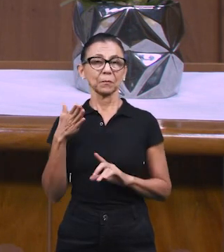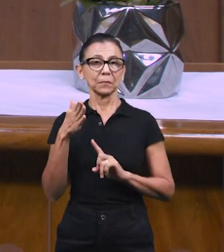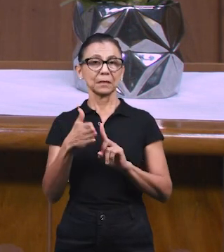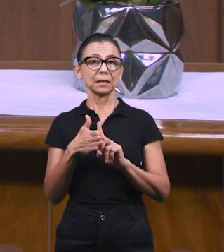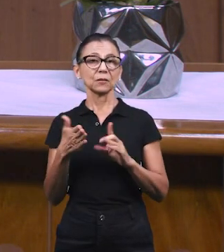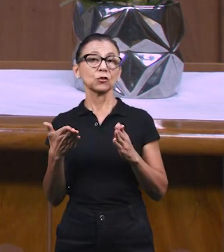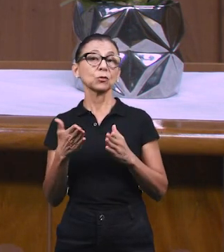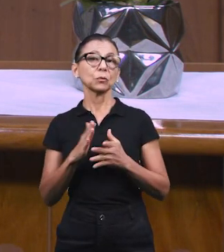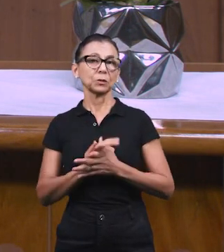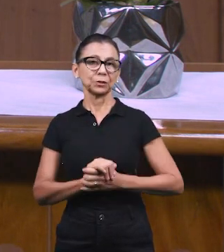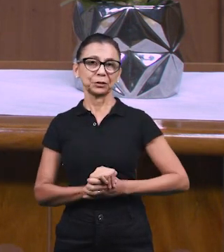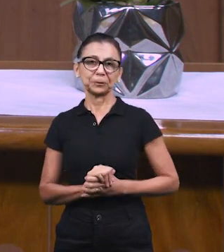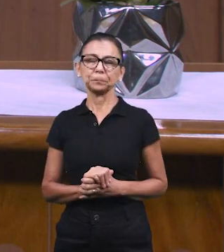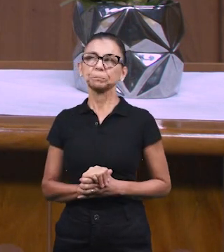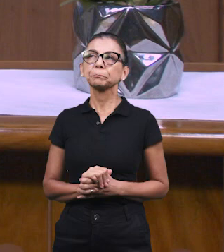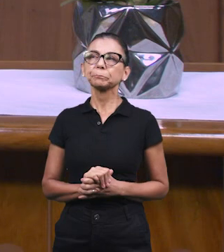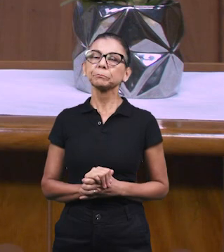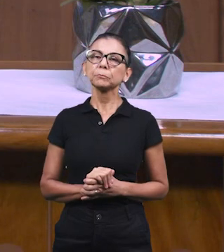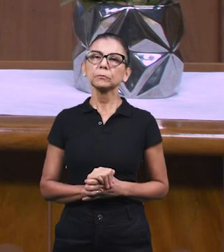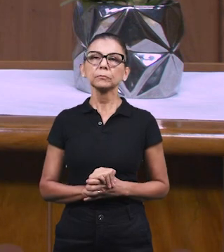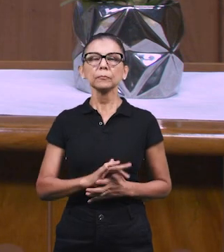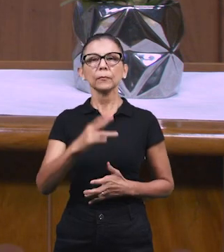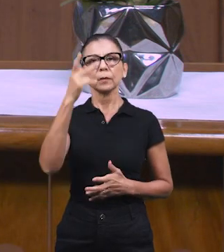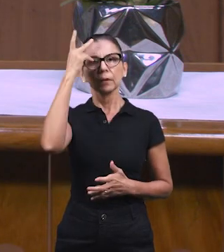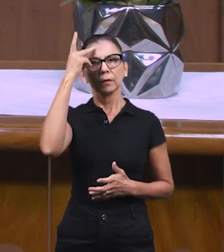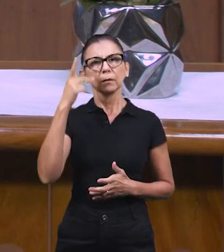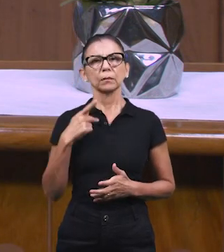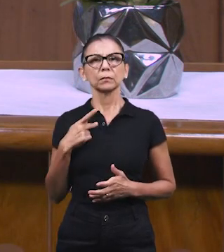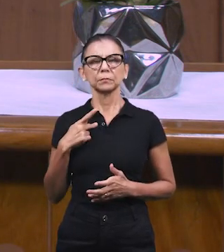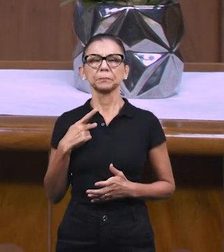O que acontece com o homem?